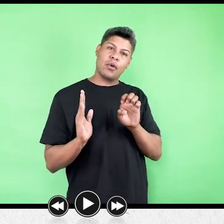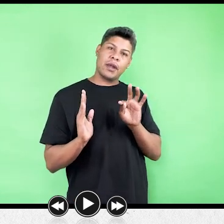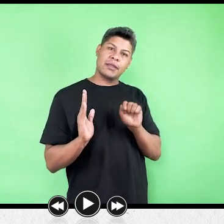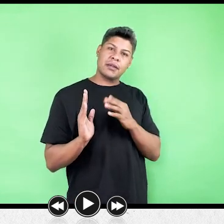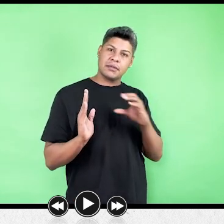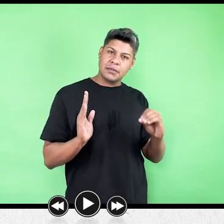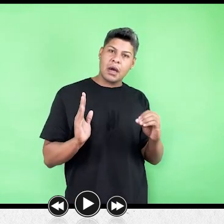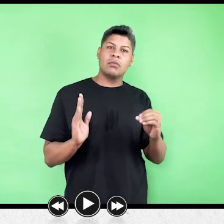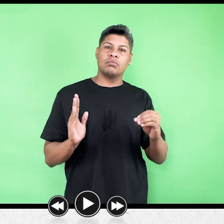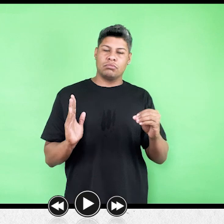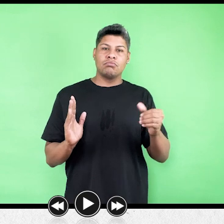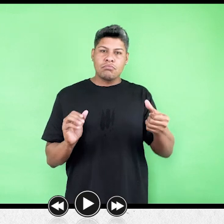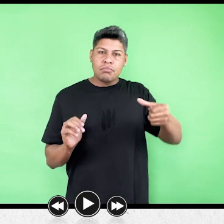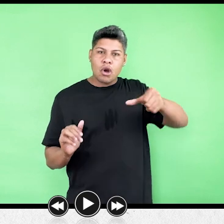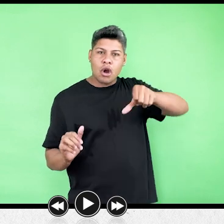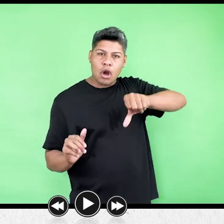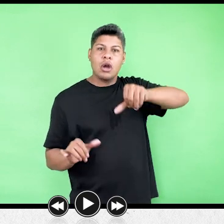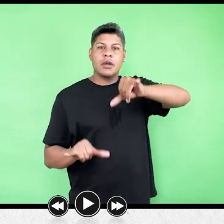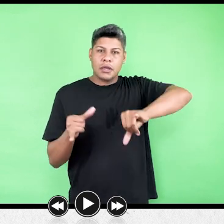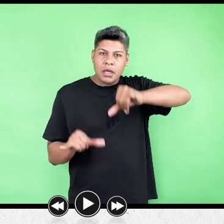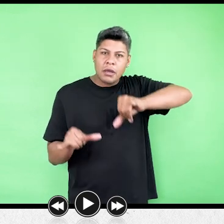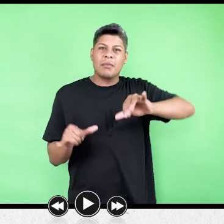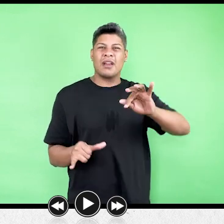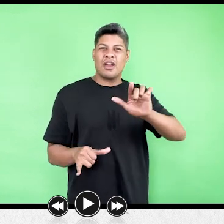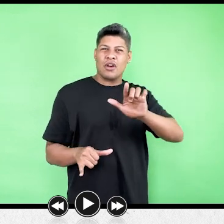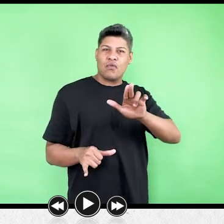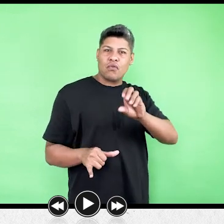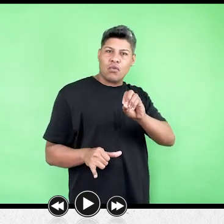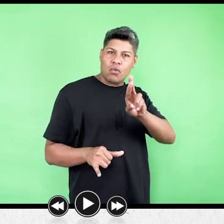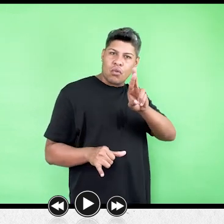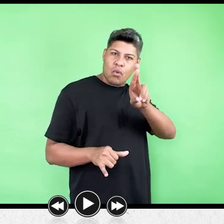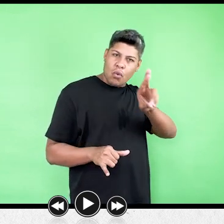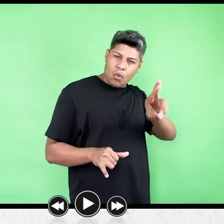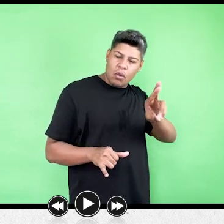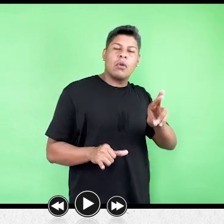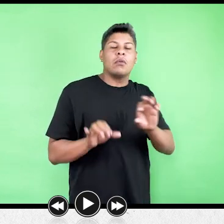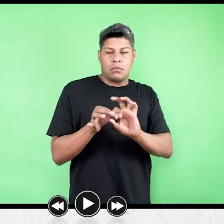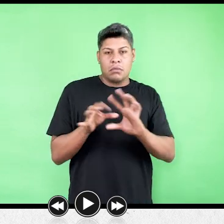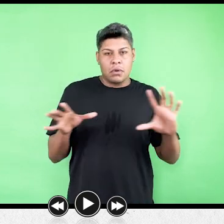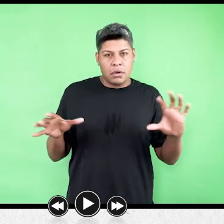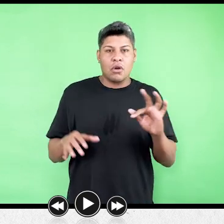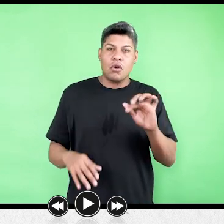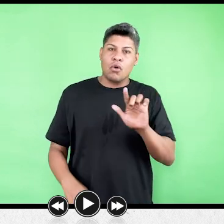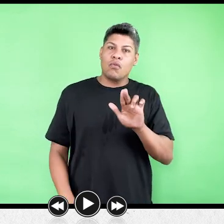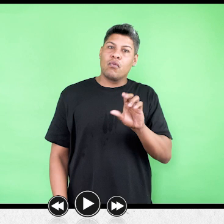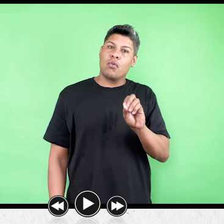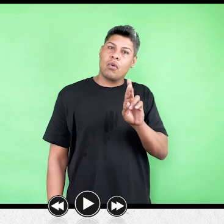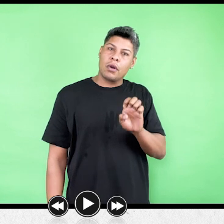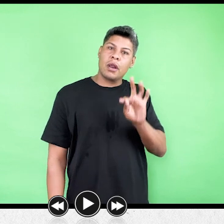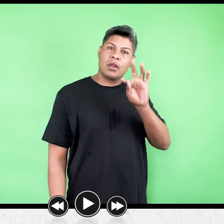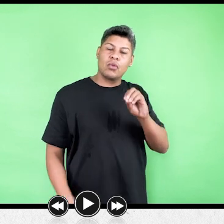adiciona, né, compostos relacionados a flúor, então normalmente o ácido fluorsilícico, que vai liberar o fluoreto na